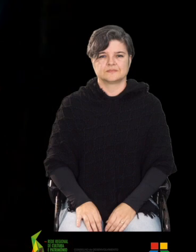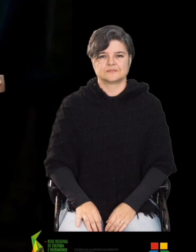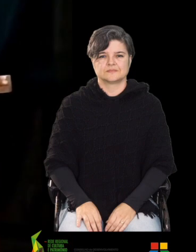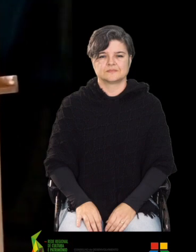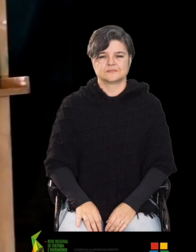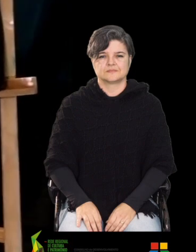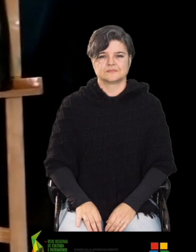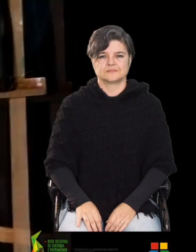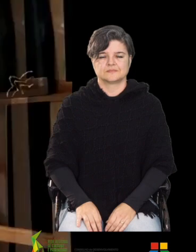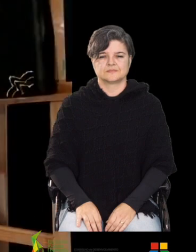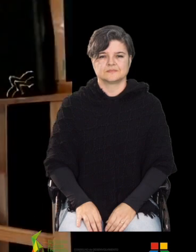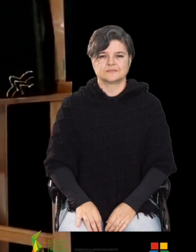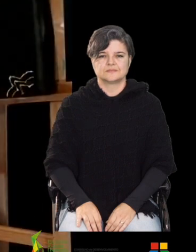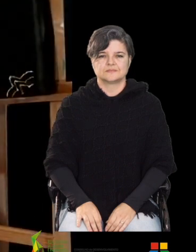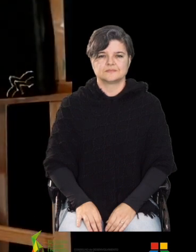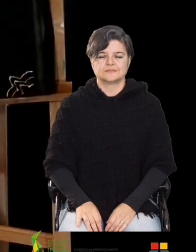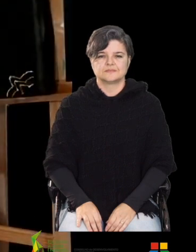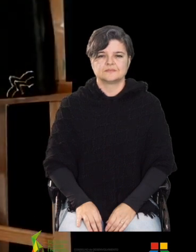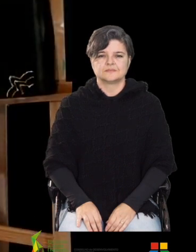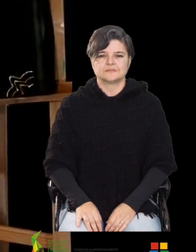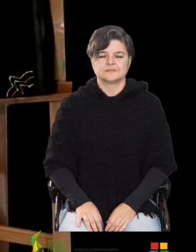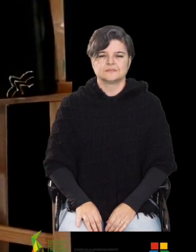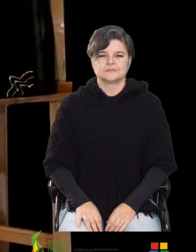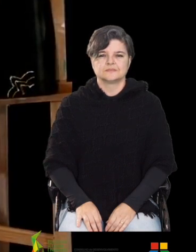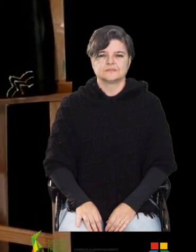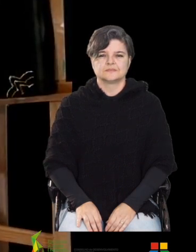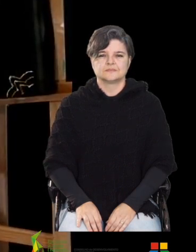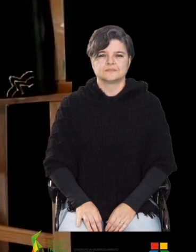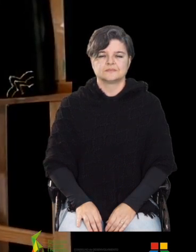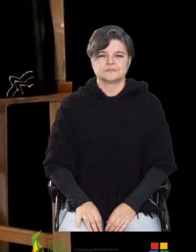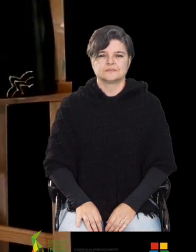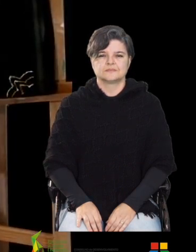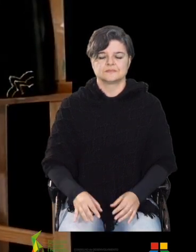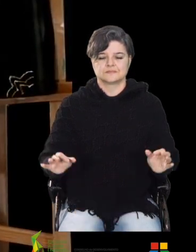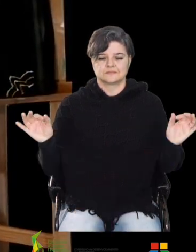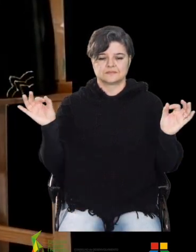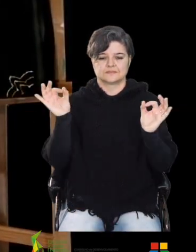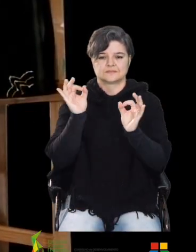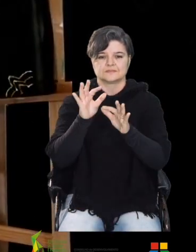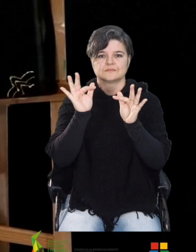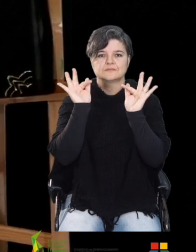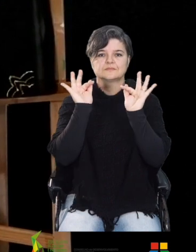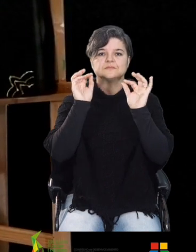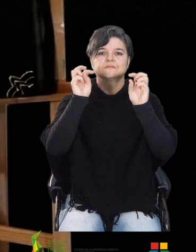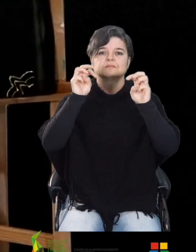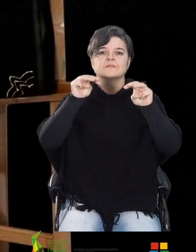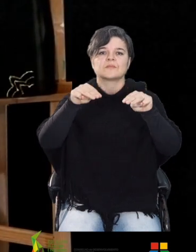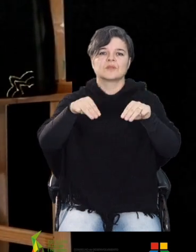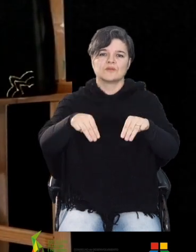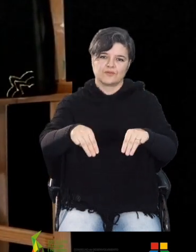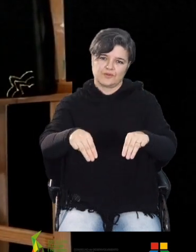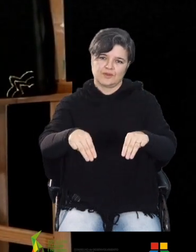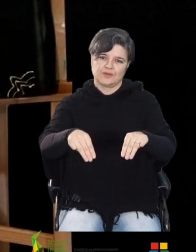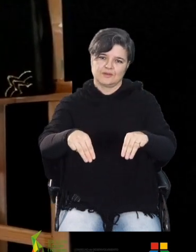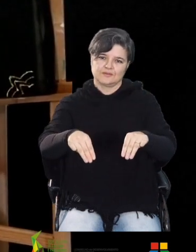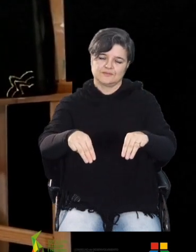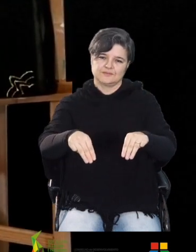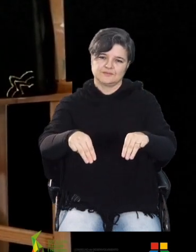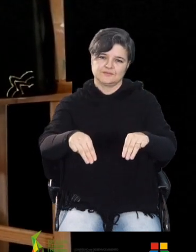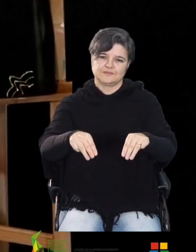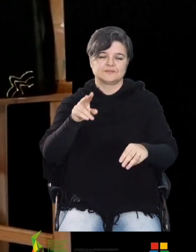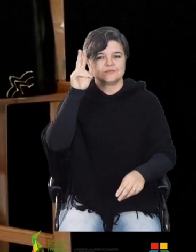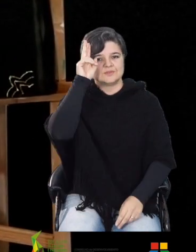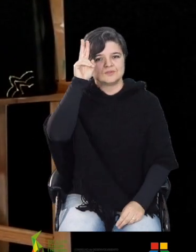ah e assim ah e assim foi sarah e clara morena cheias de